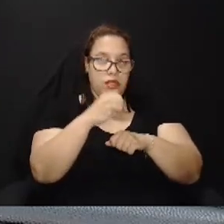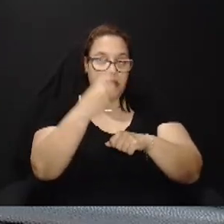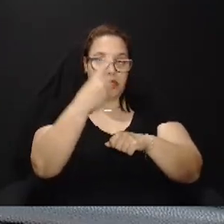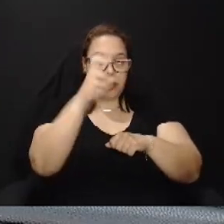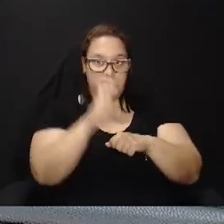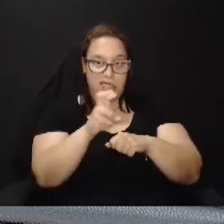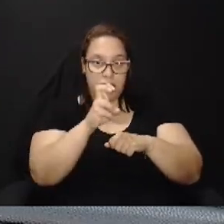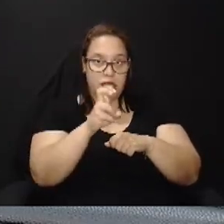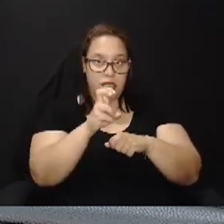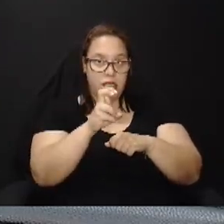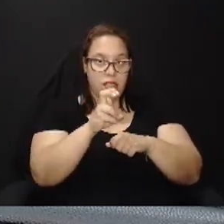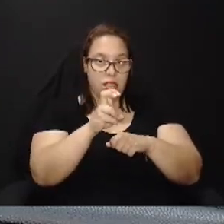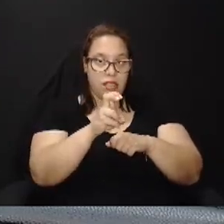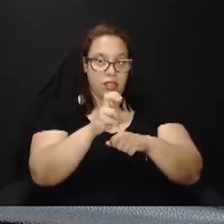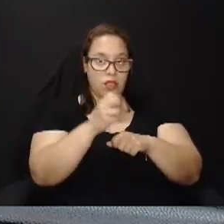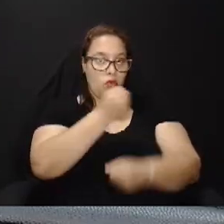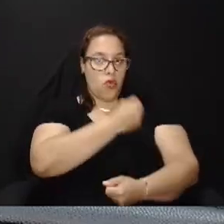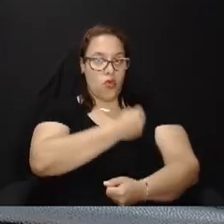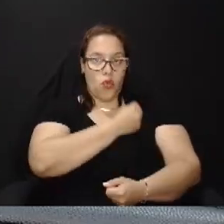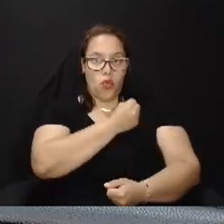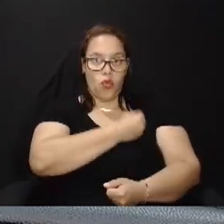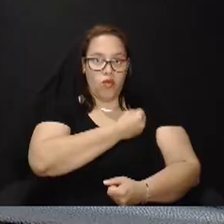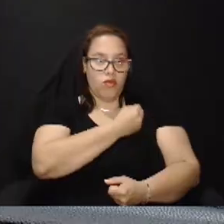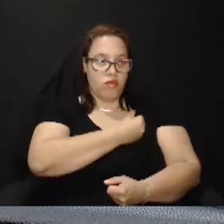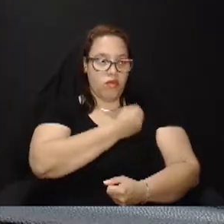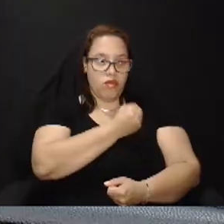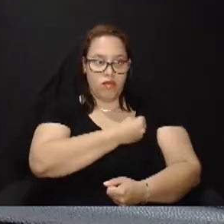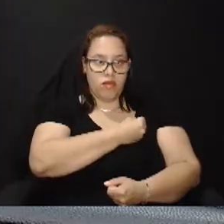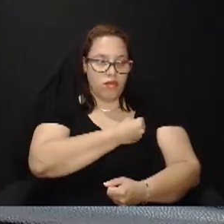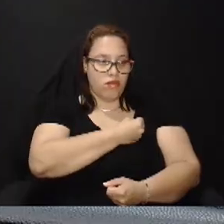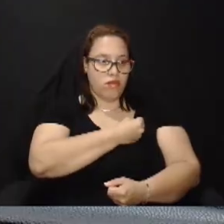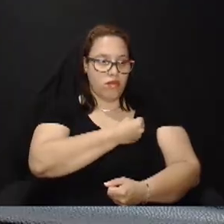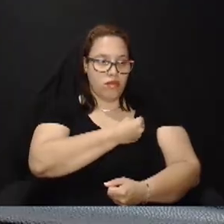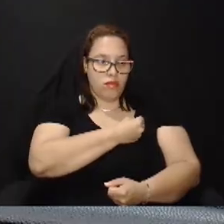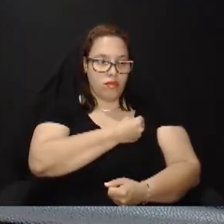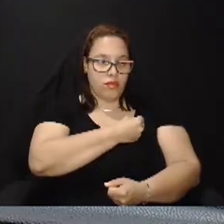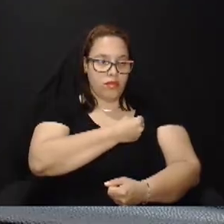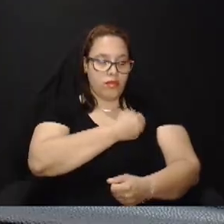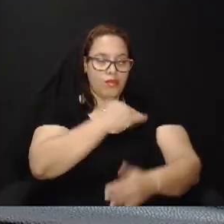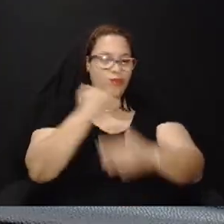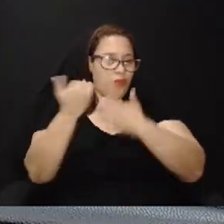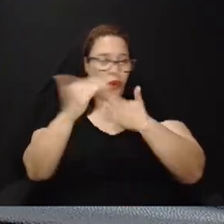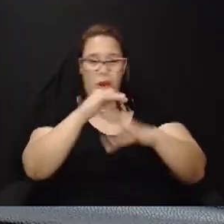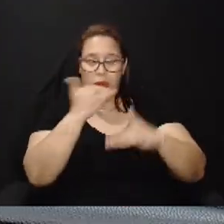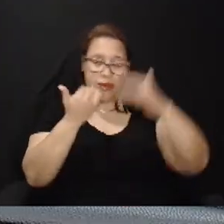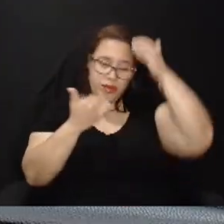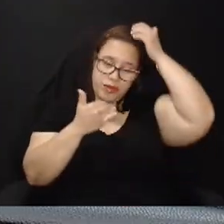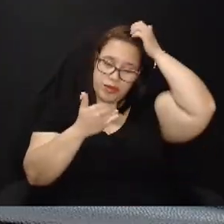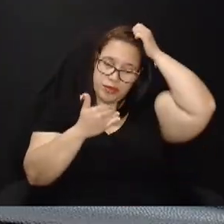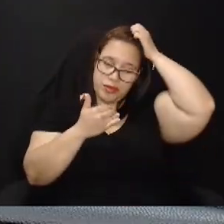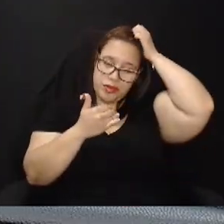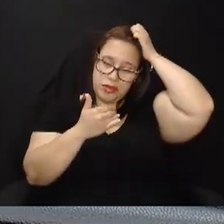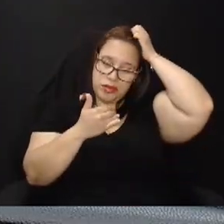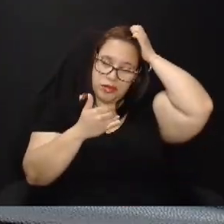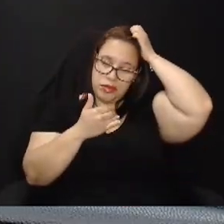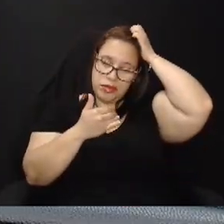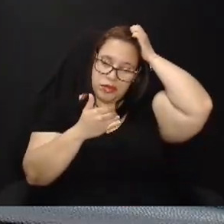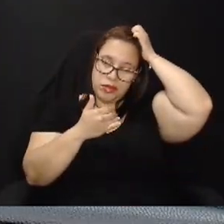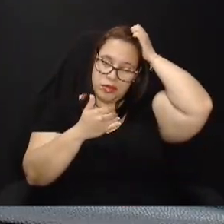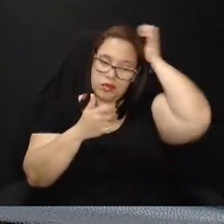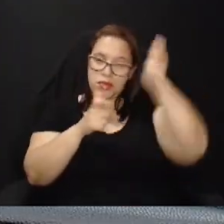com números, milhares de casos, com inúmeras mortes, enfim, e uma grande epidemia